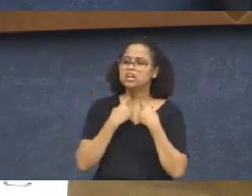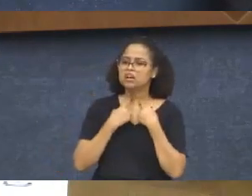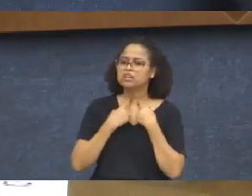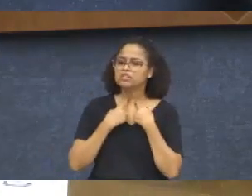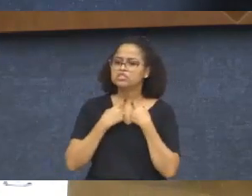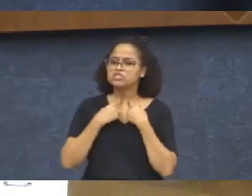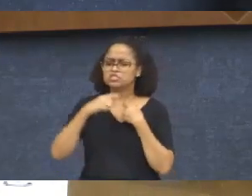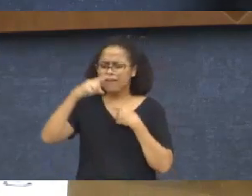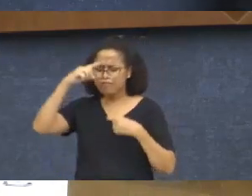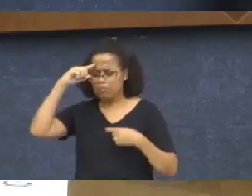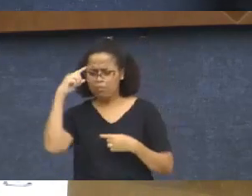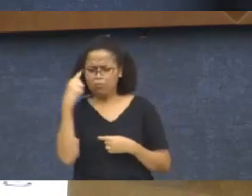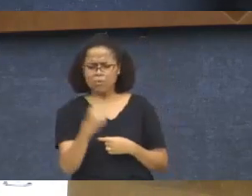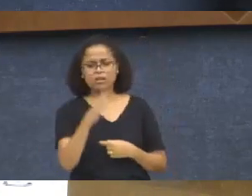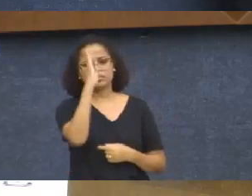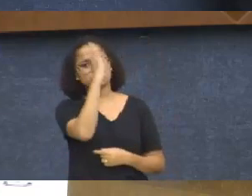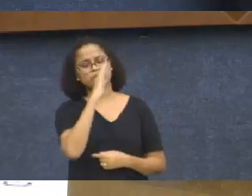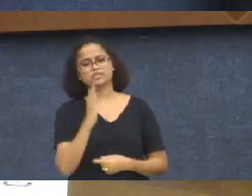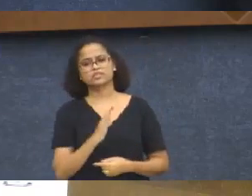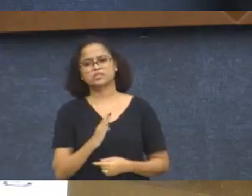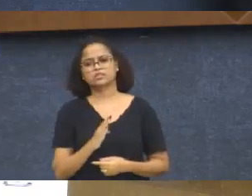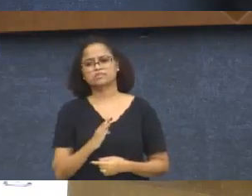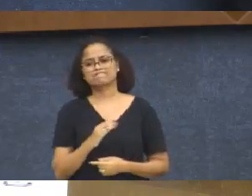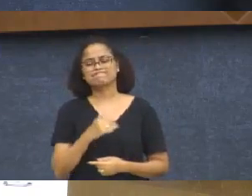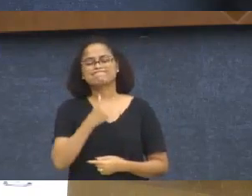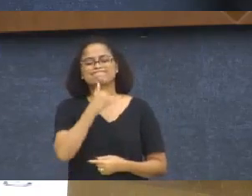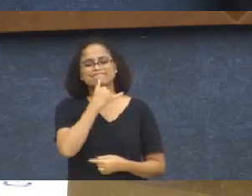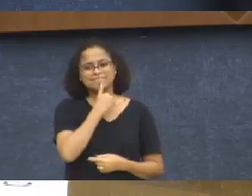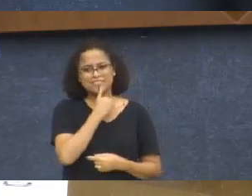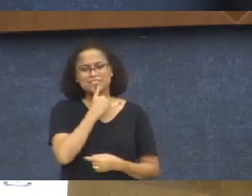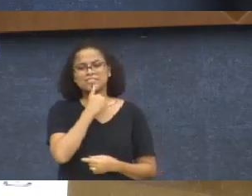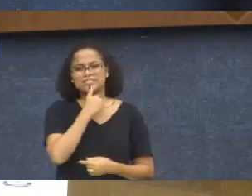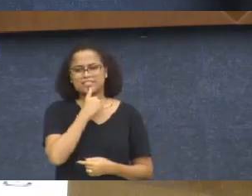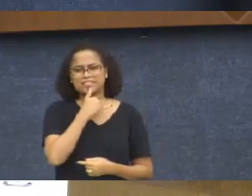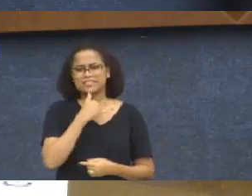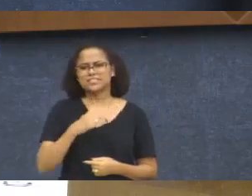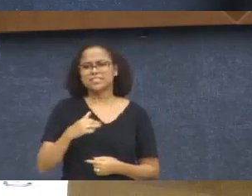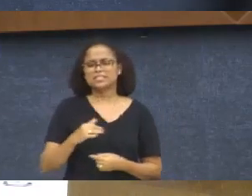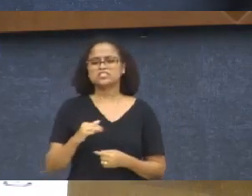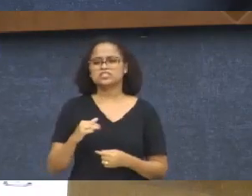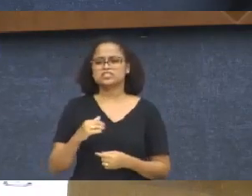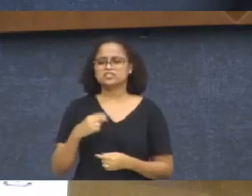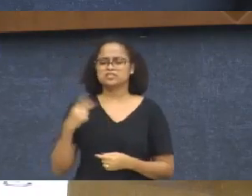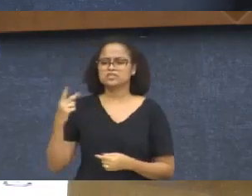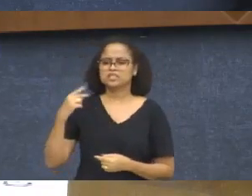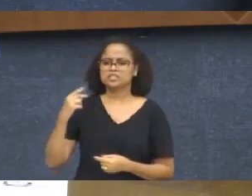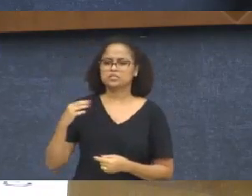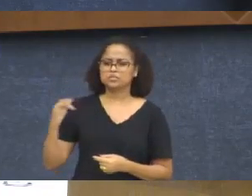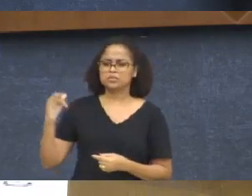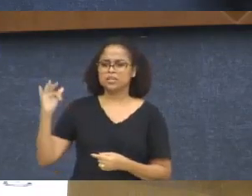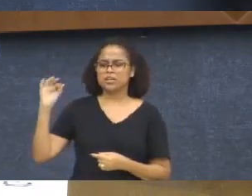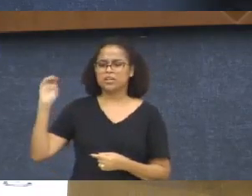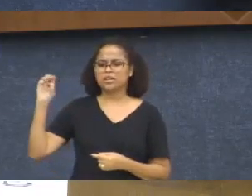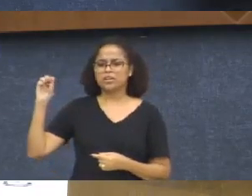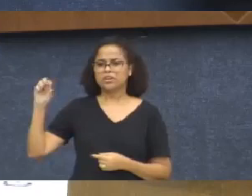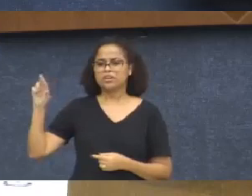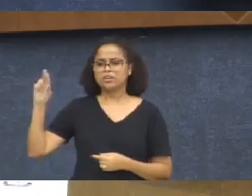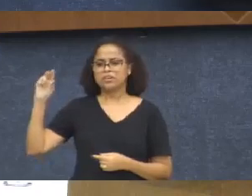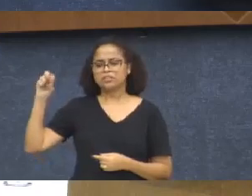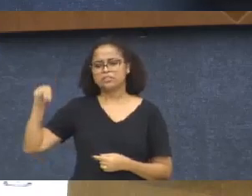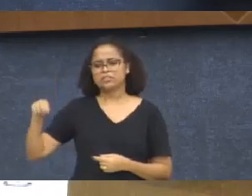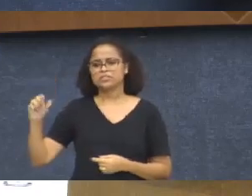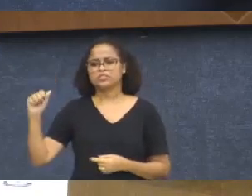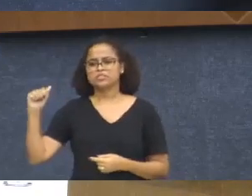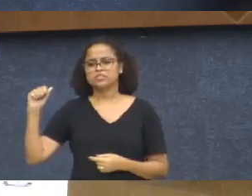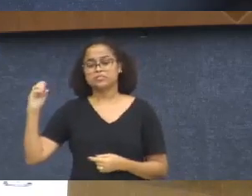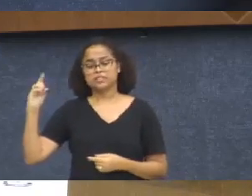manda no nosso país. Infelizmente, vereadora Fernanda, hoje no país nós vivemos uma ditadura do